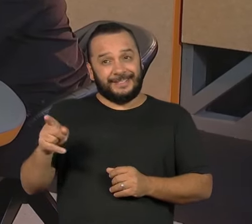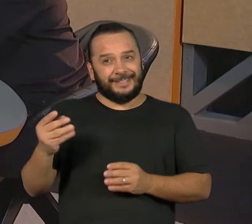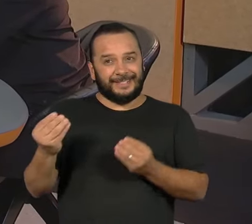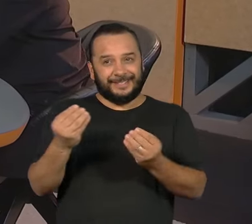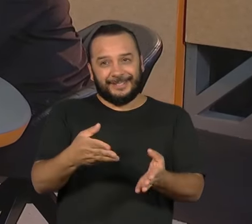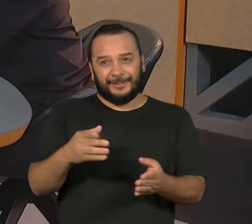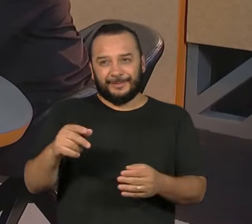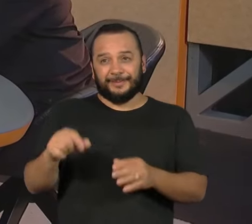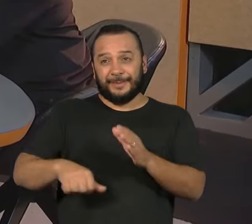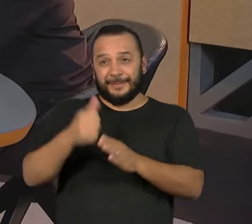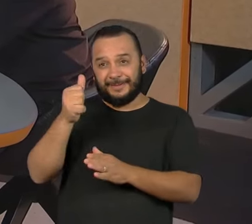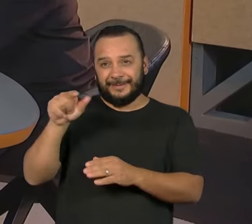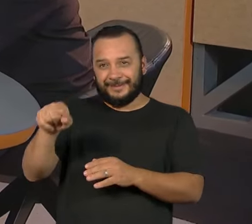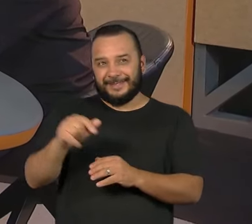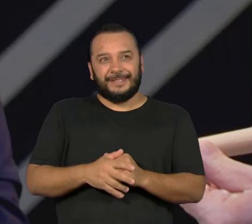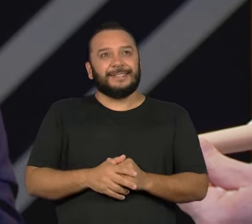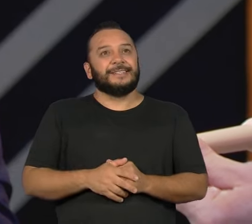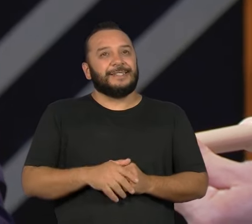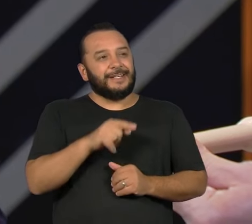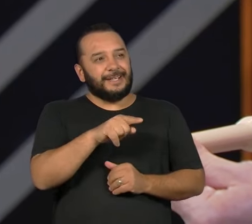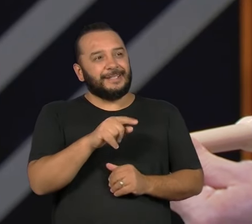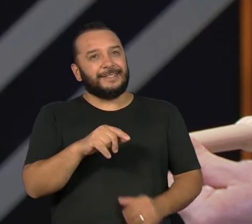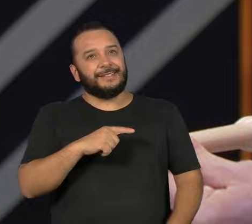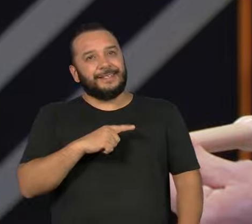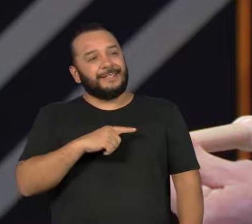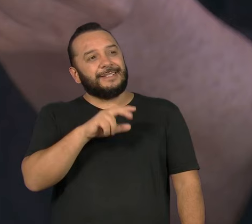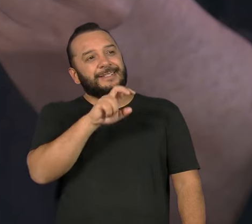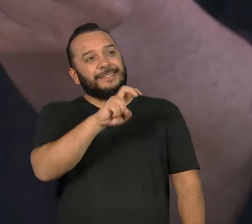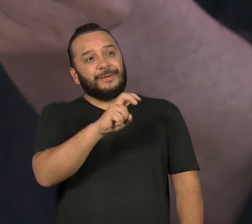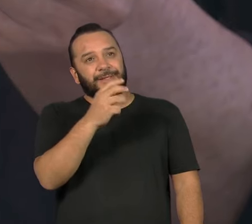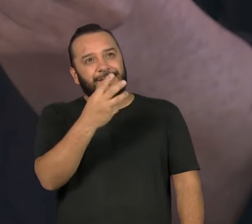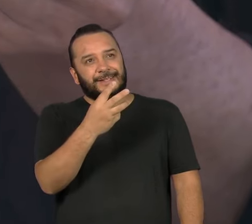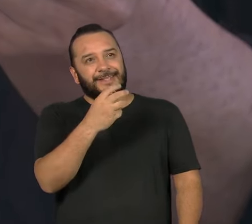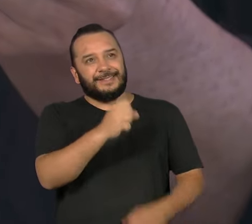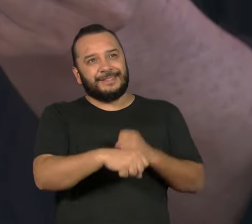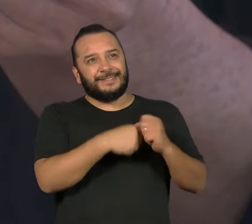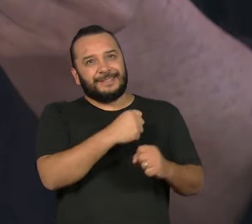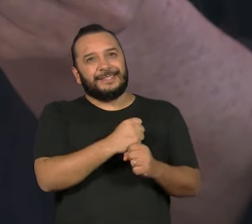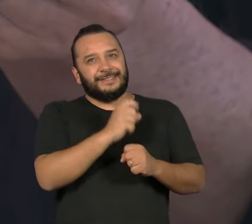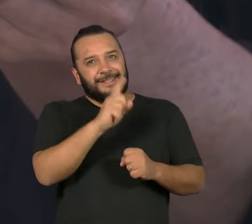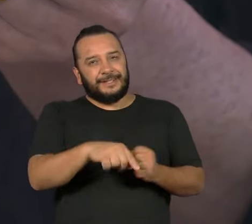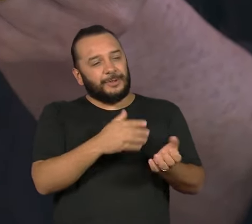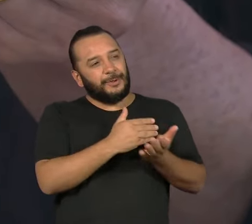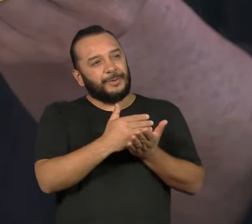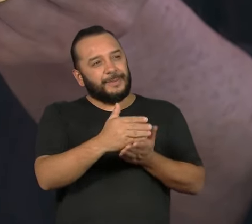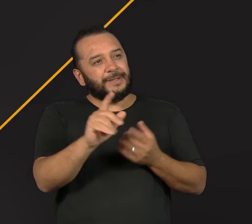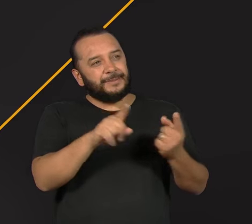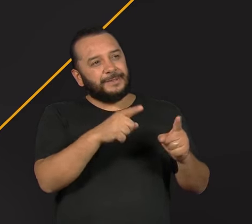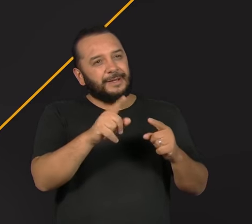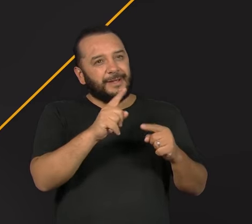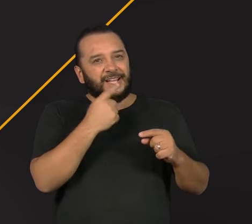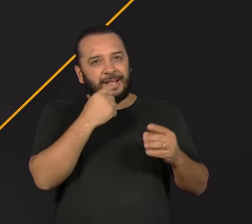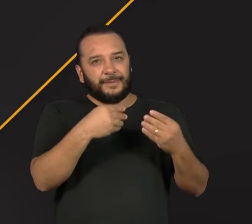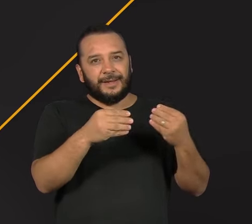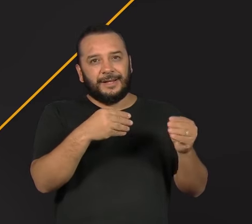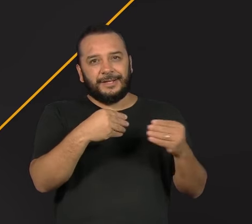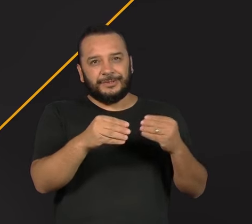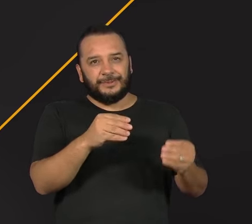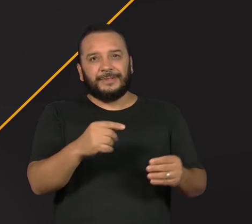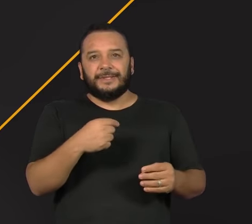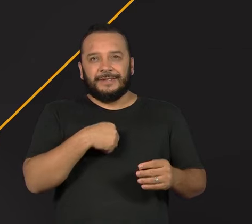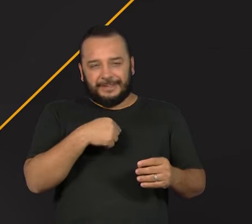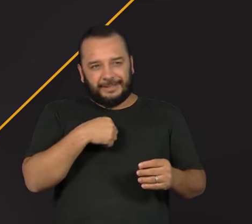53 Conta a história anos. Rapidinho pra gente. Essa flauta tem 53 anos, é uma flauta doce, uma flauta de iniciação musical, de plástico, que fez com